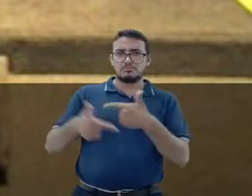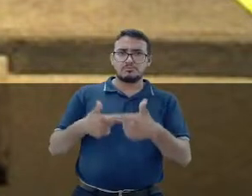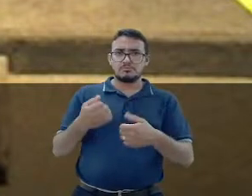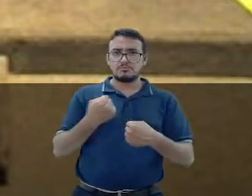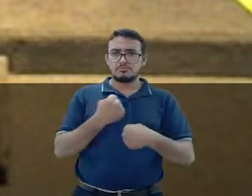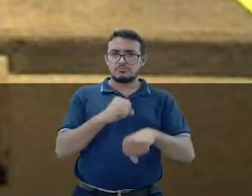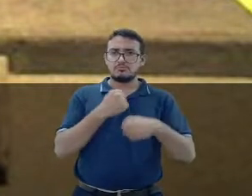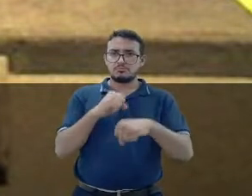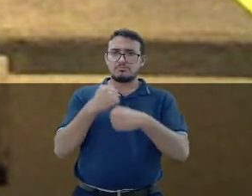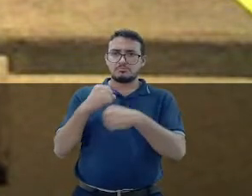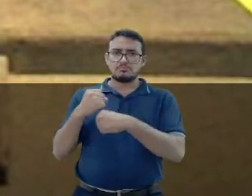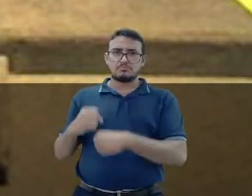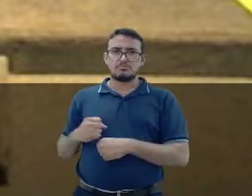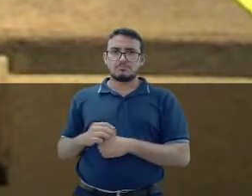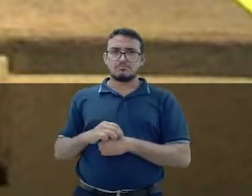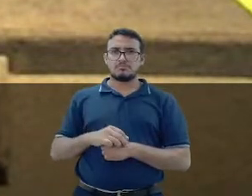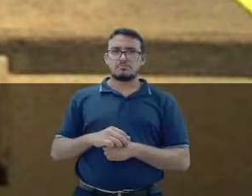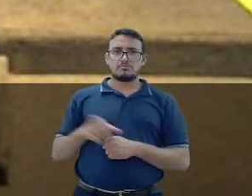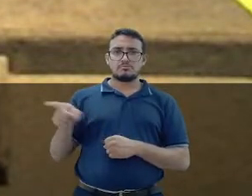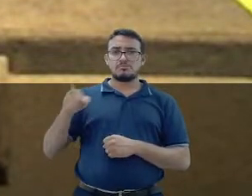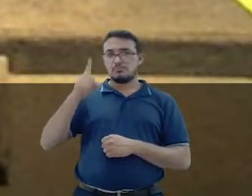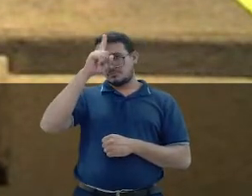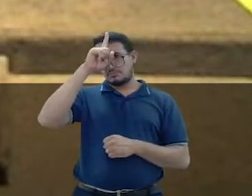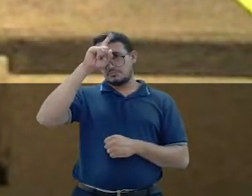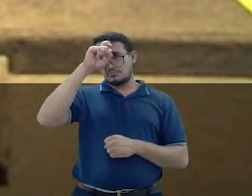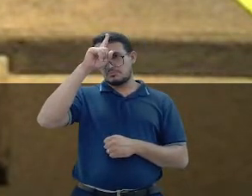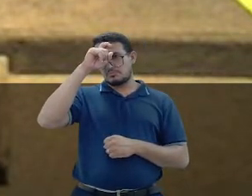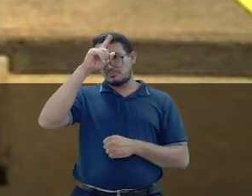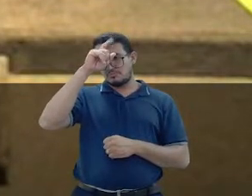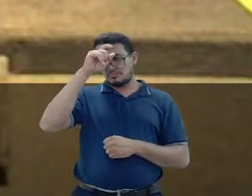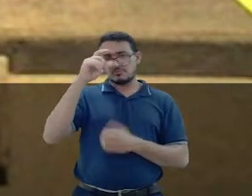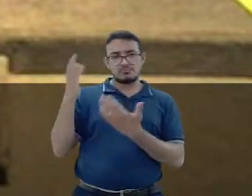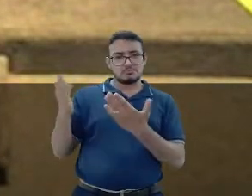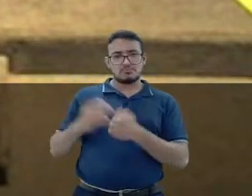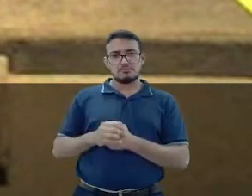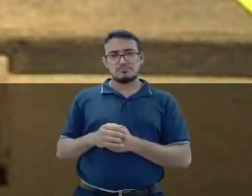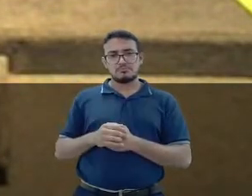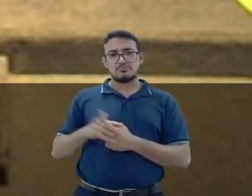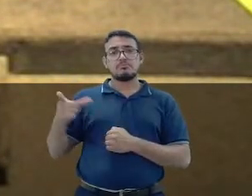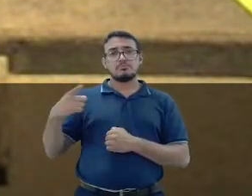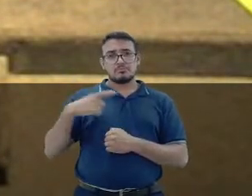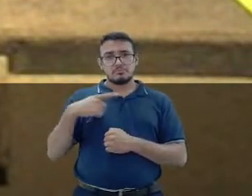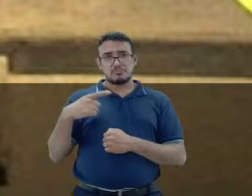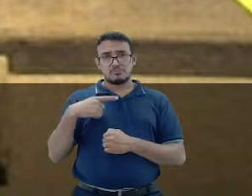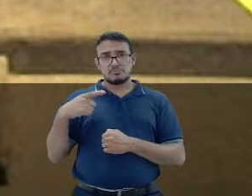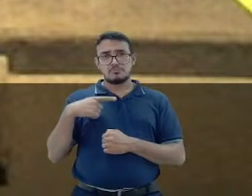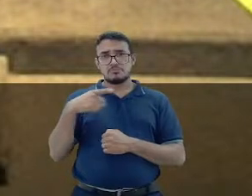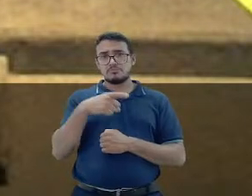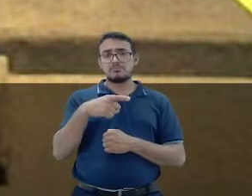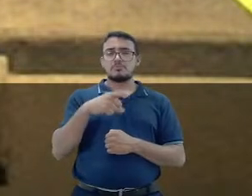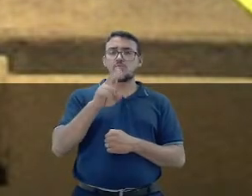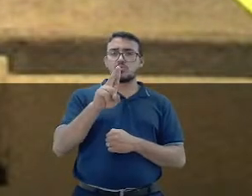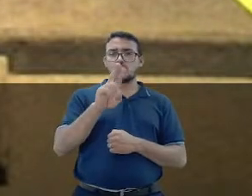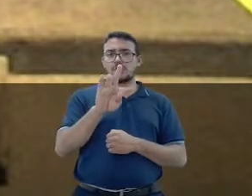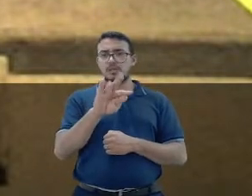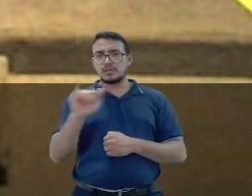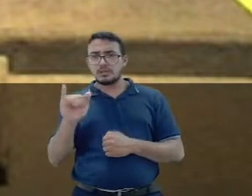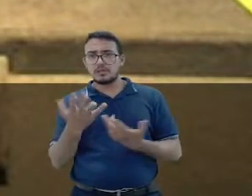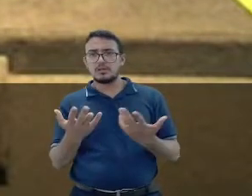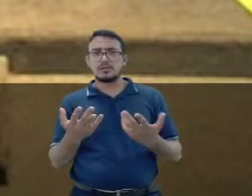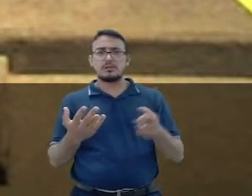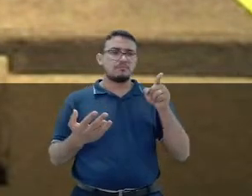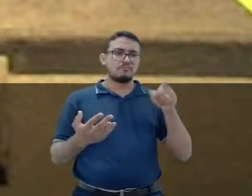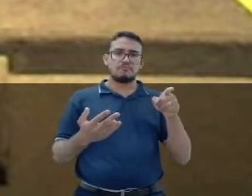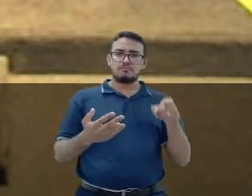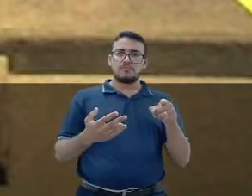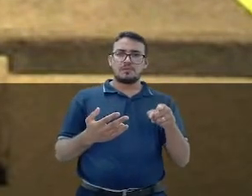hospital. Ele acessava desde a ala de UTI, a recepção, a parte de obra que estava